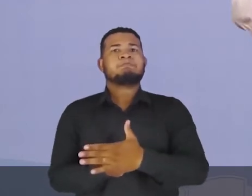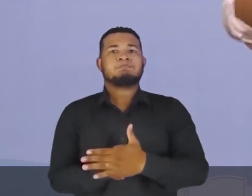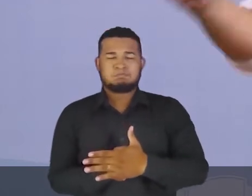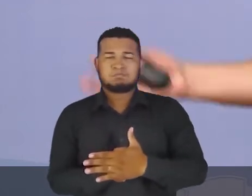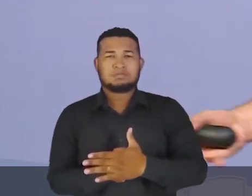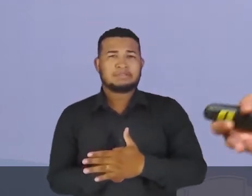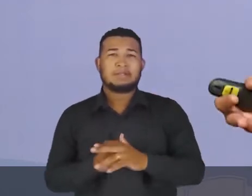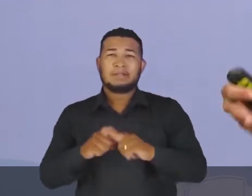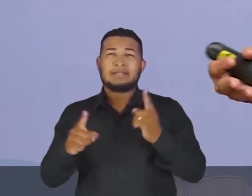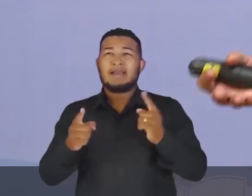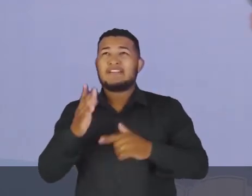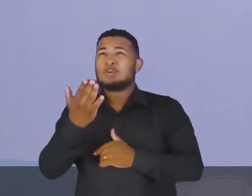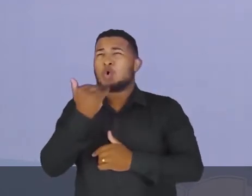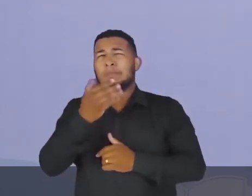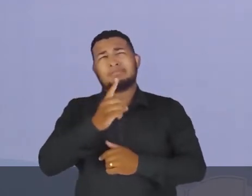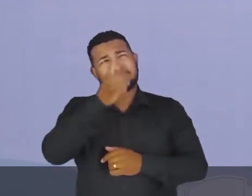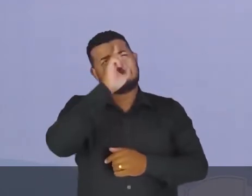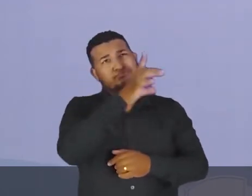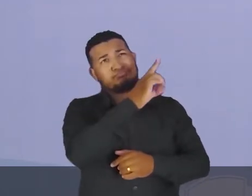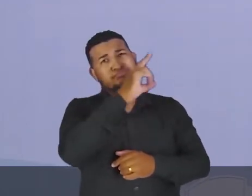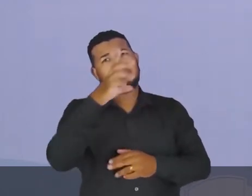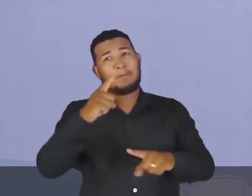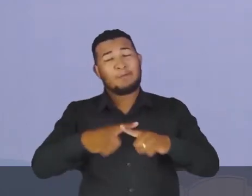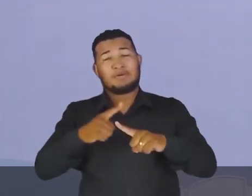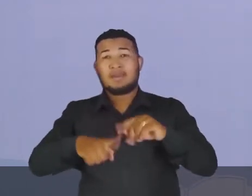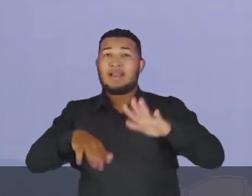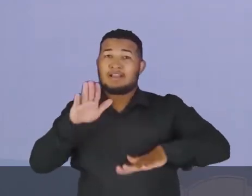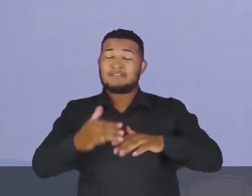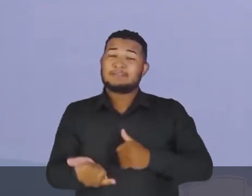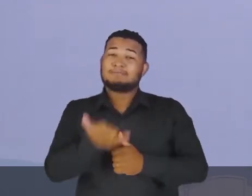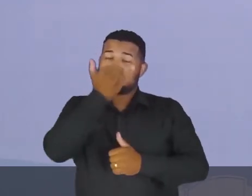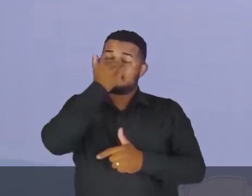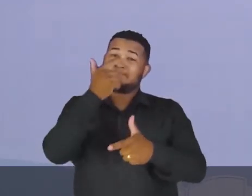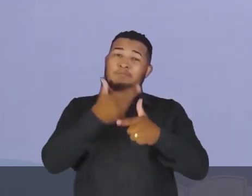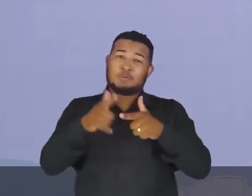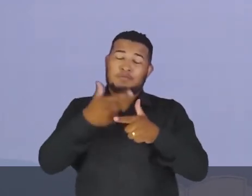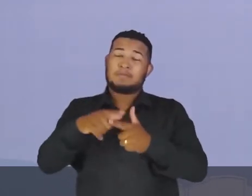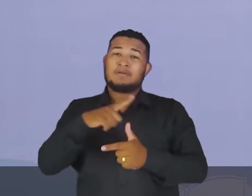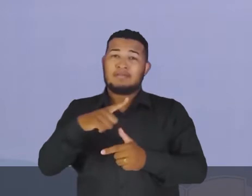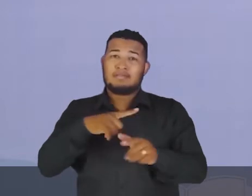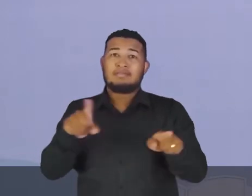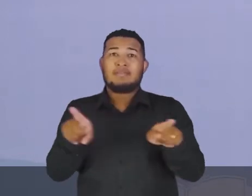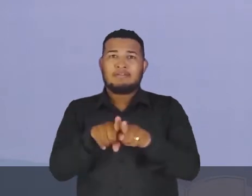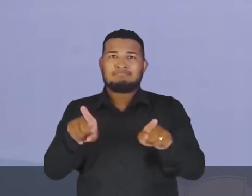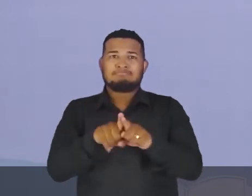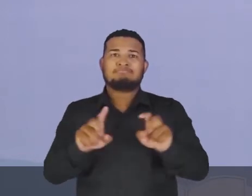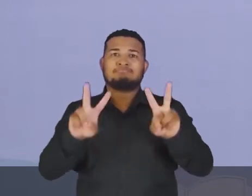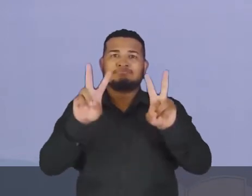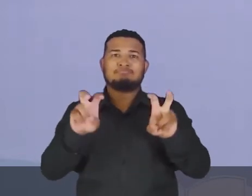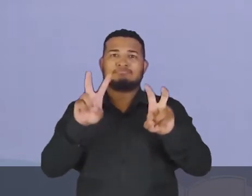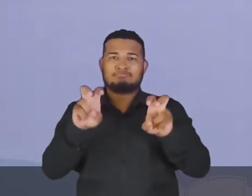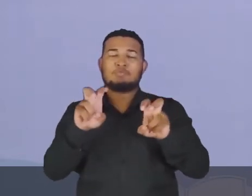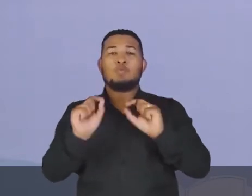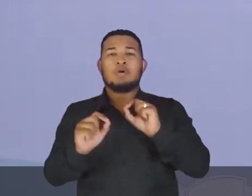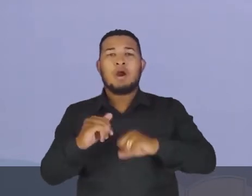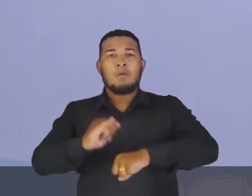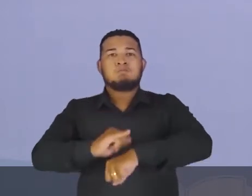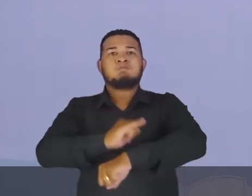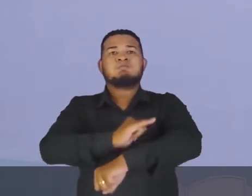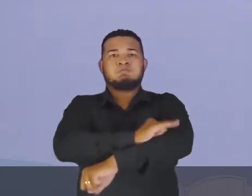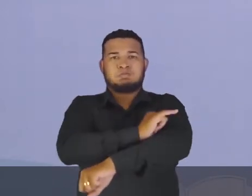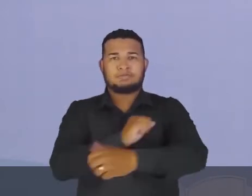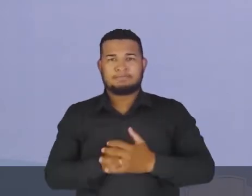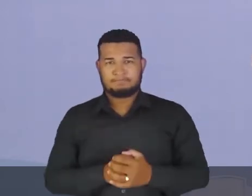caloria, muitas vezes por dia, porque isso daí também pode levar a esse problema relacionado à obesidade.